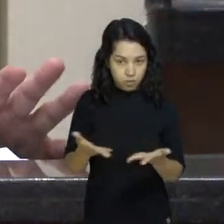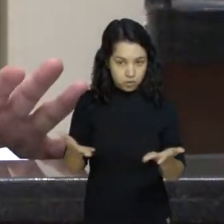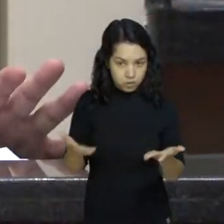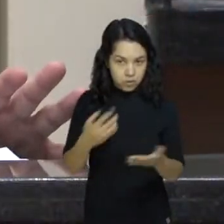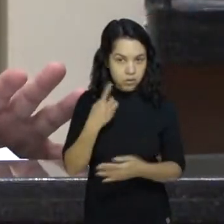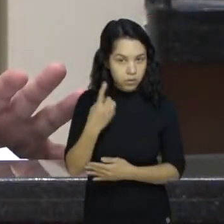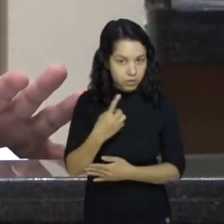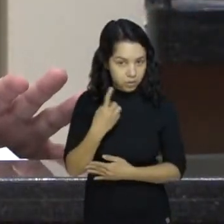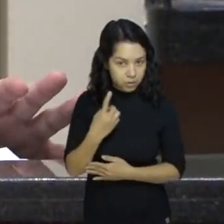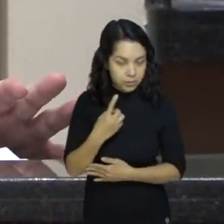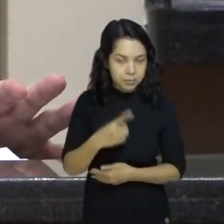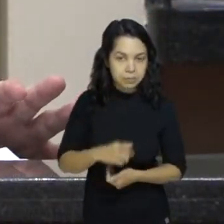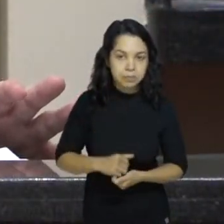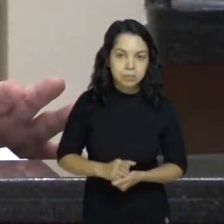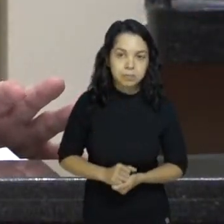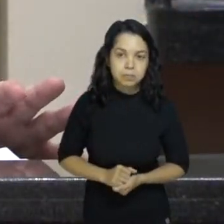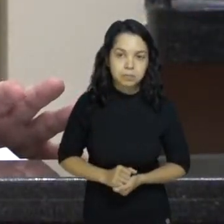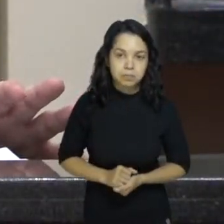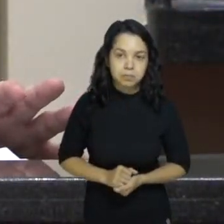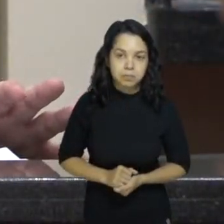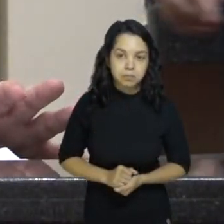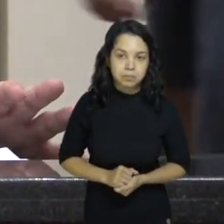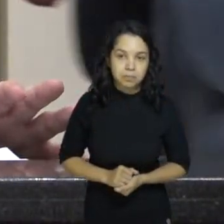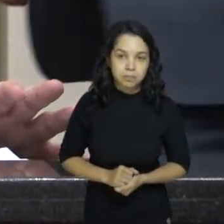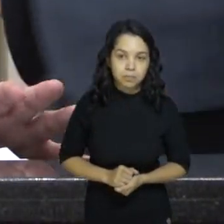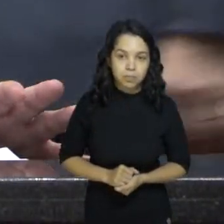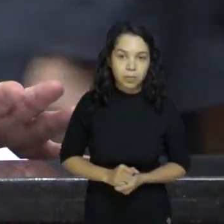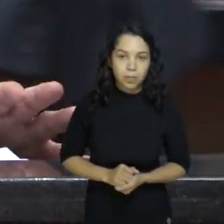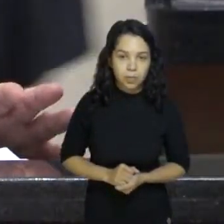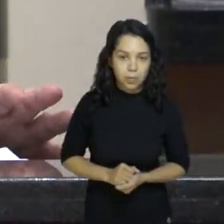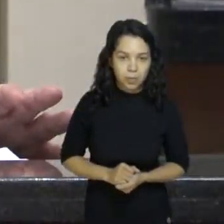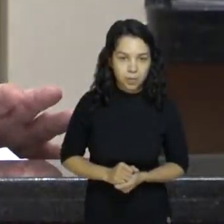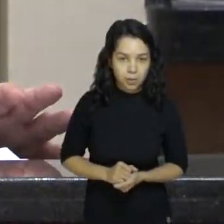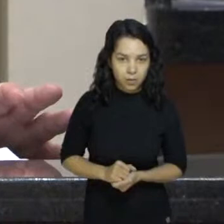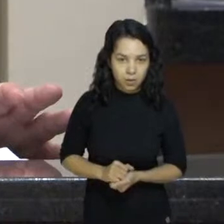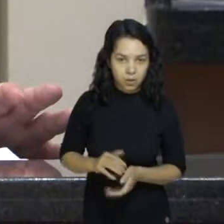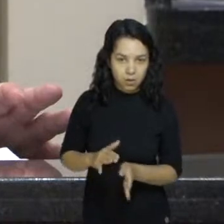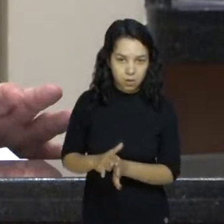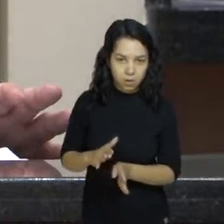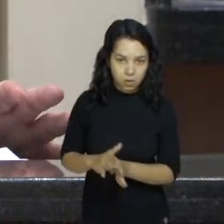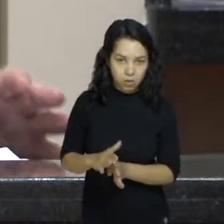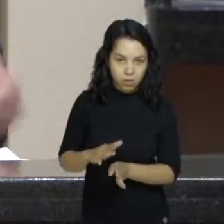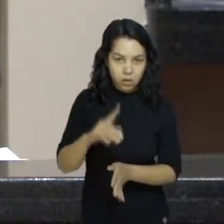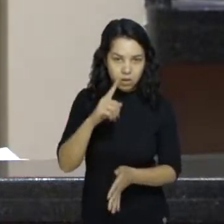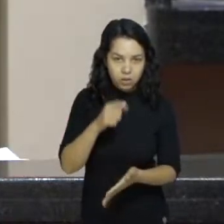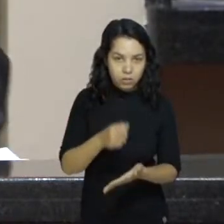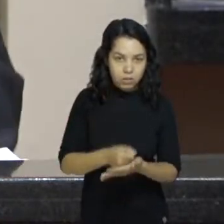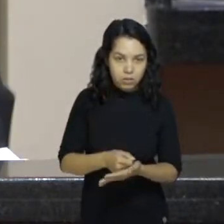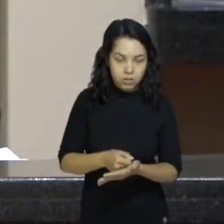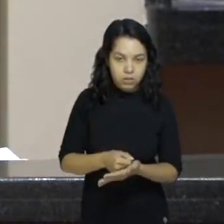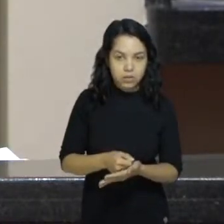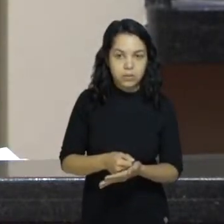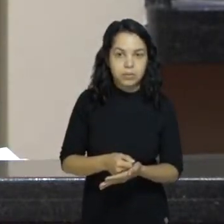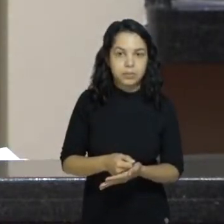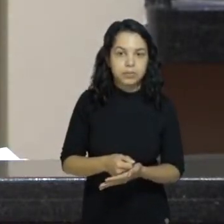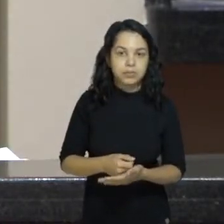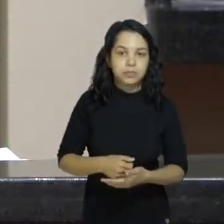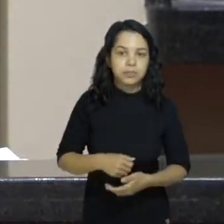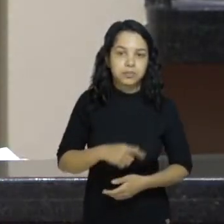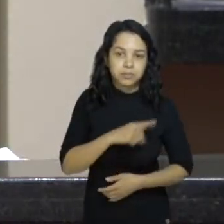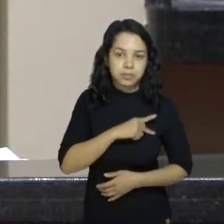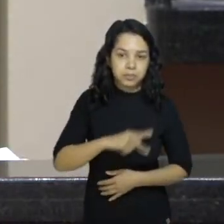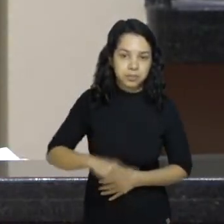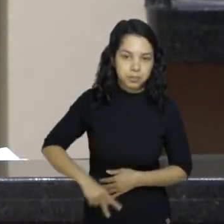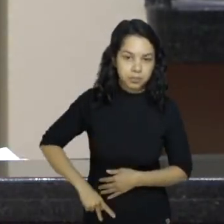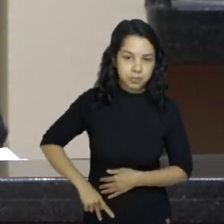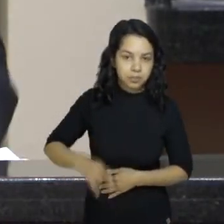deputados e deputadas que Por orientação e determinação do nosso presidente em exercício Deputado